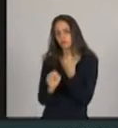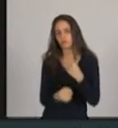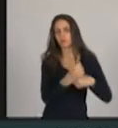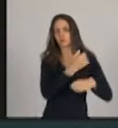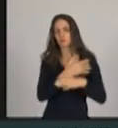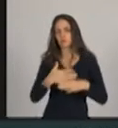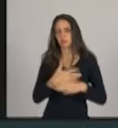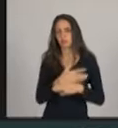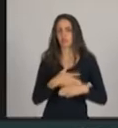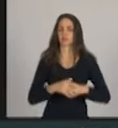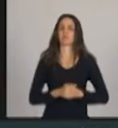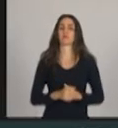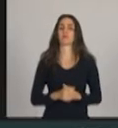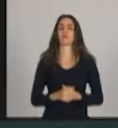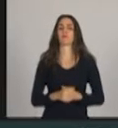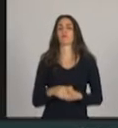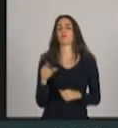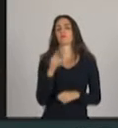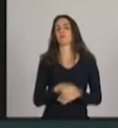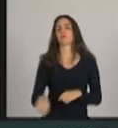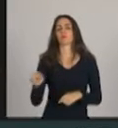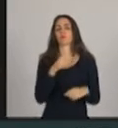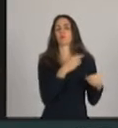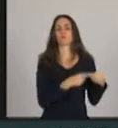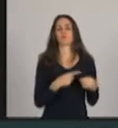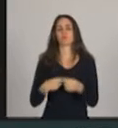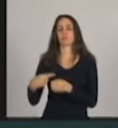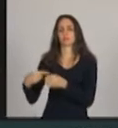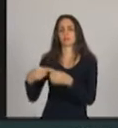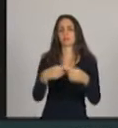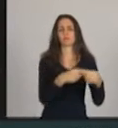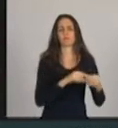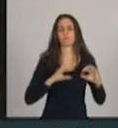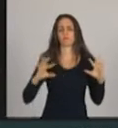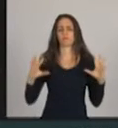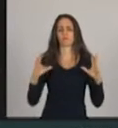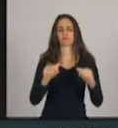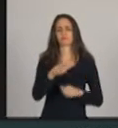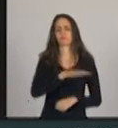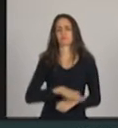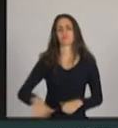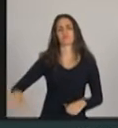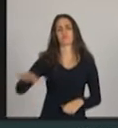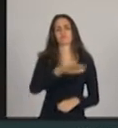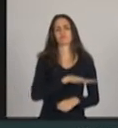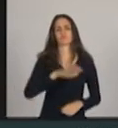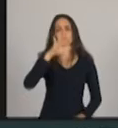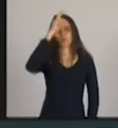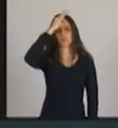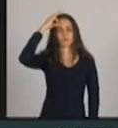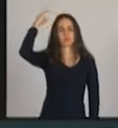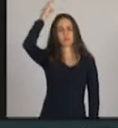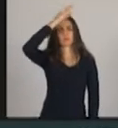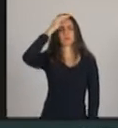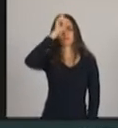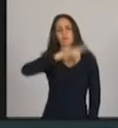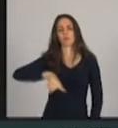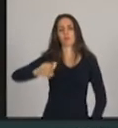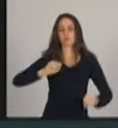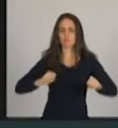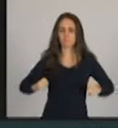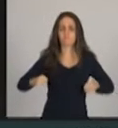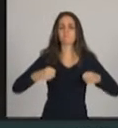urbana de diversos municípios do estado do Espírito Santo, estão na linha